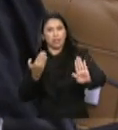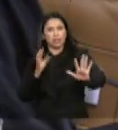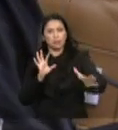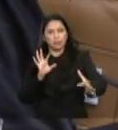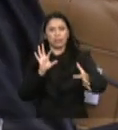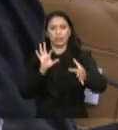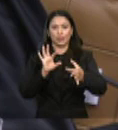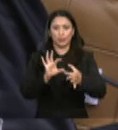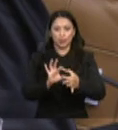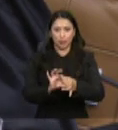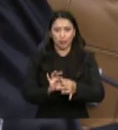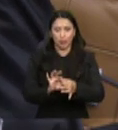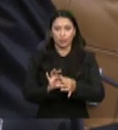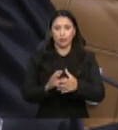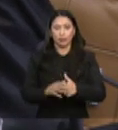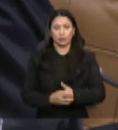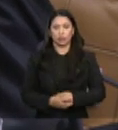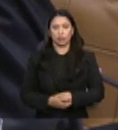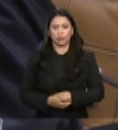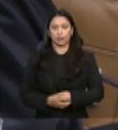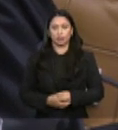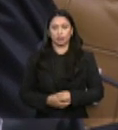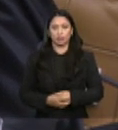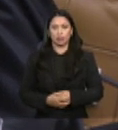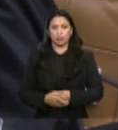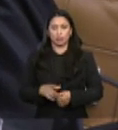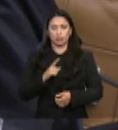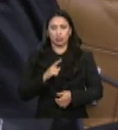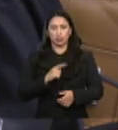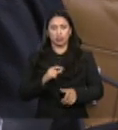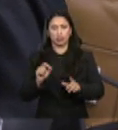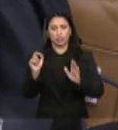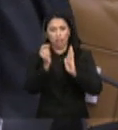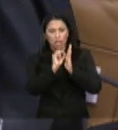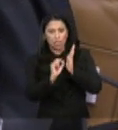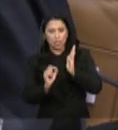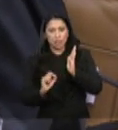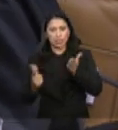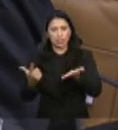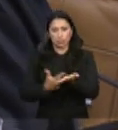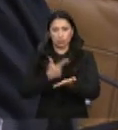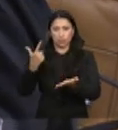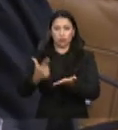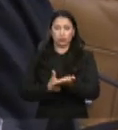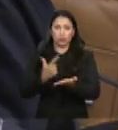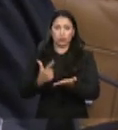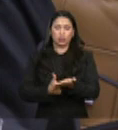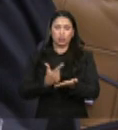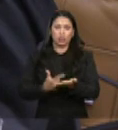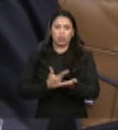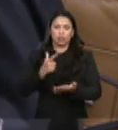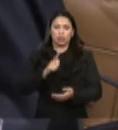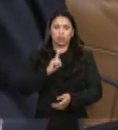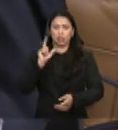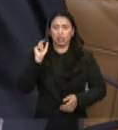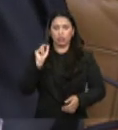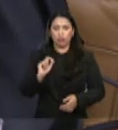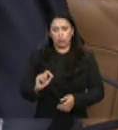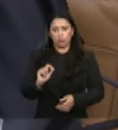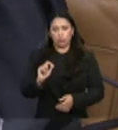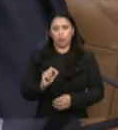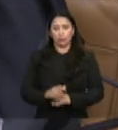afirmação que a epígrafo do Recente oportunismo livro lançado pela Fundação Alexandre